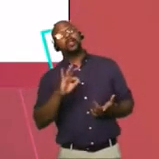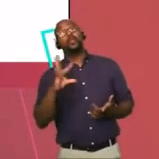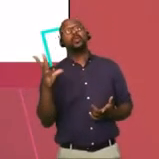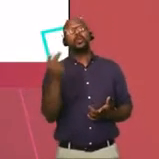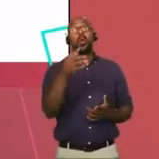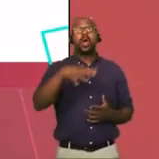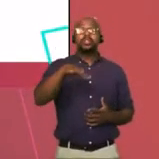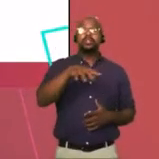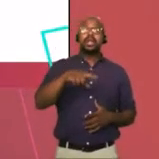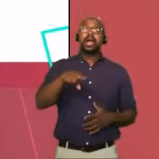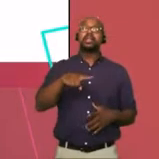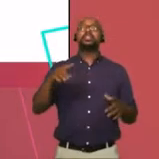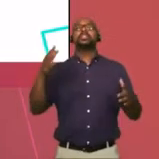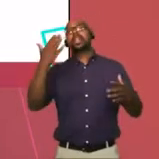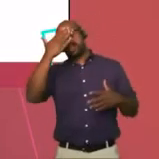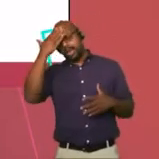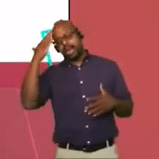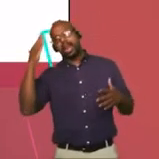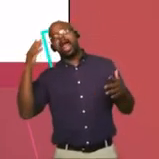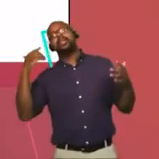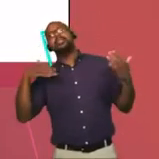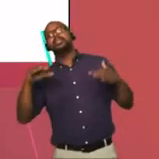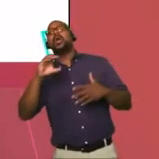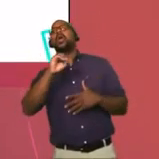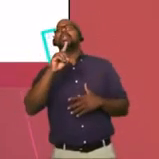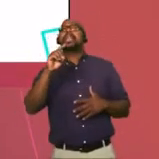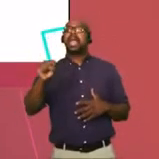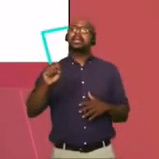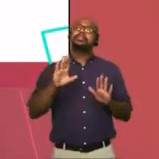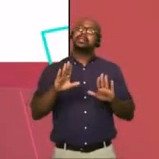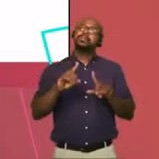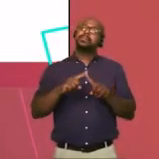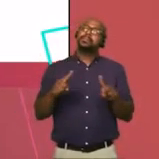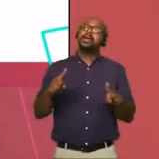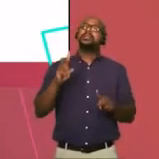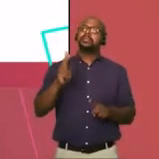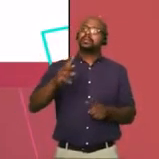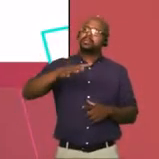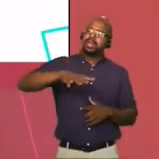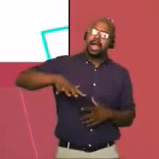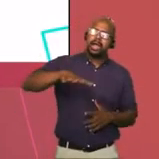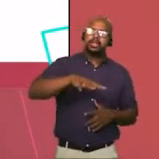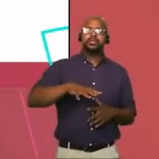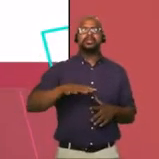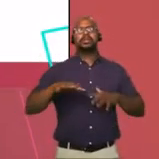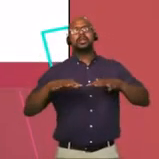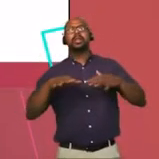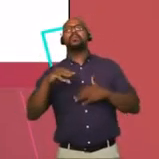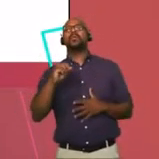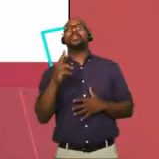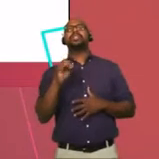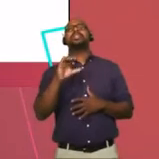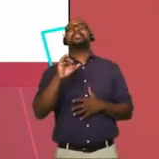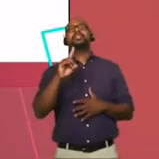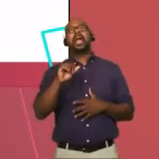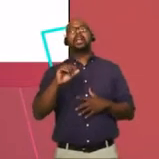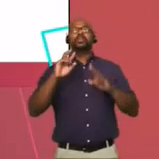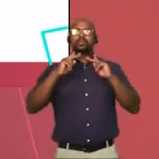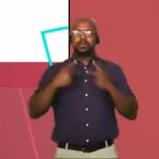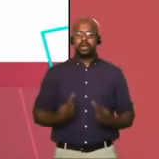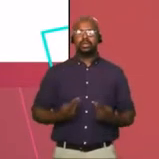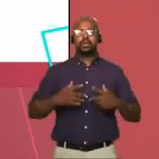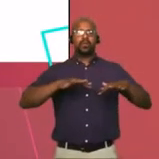elas são na área de lazer ação e o DS não mas sempre nessa área de motricidade humana movimento